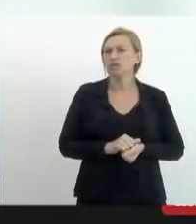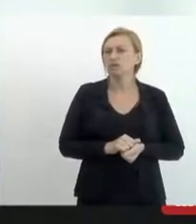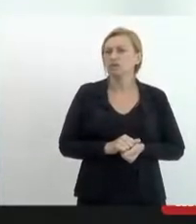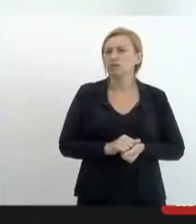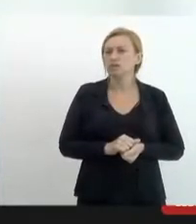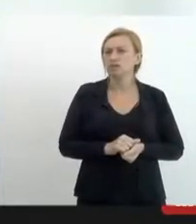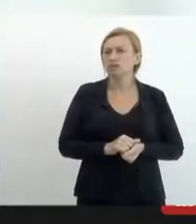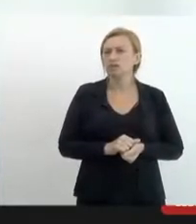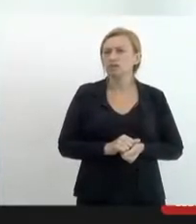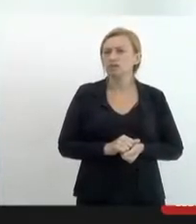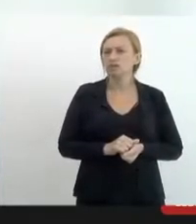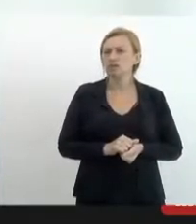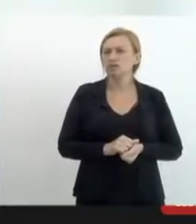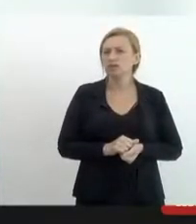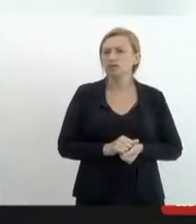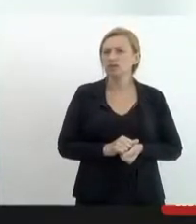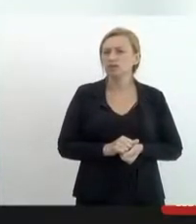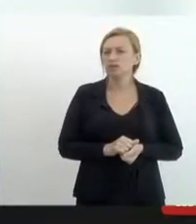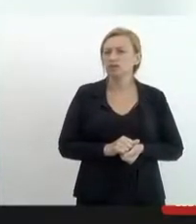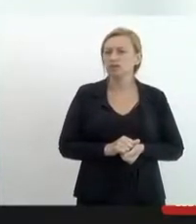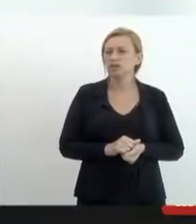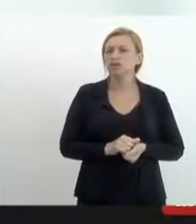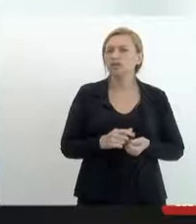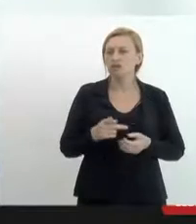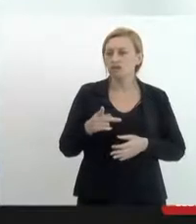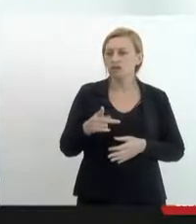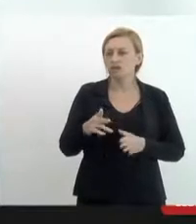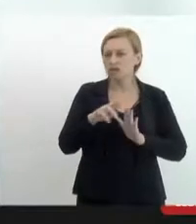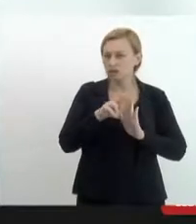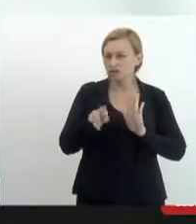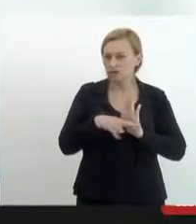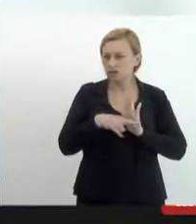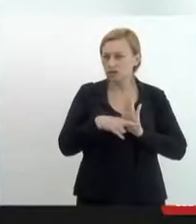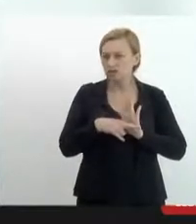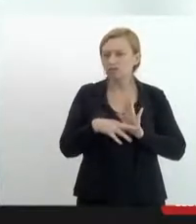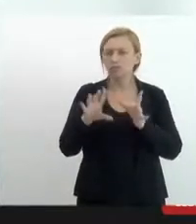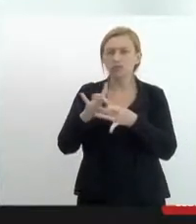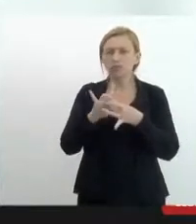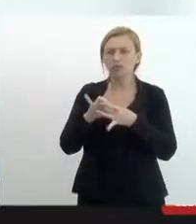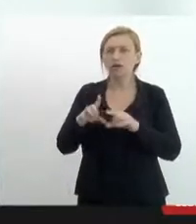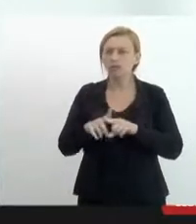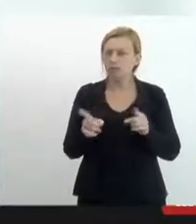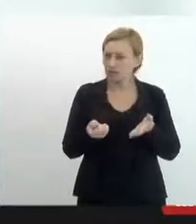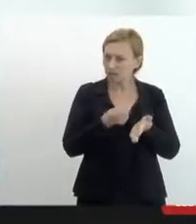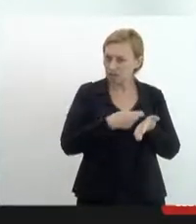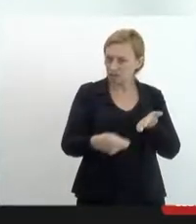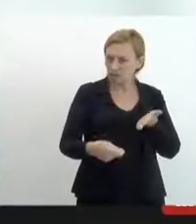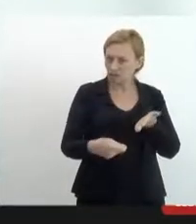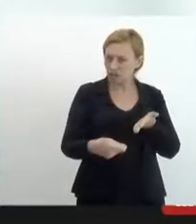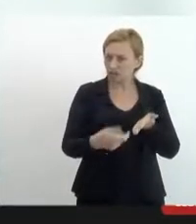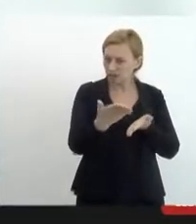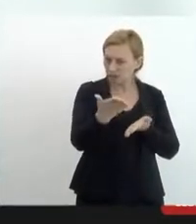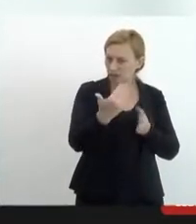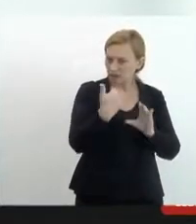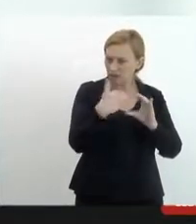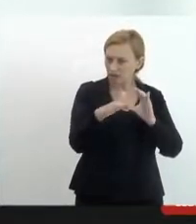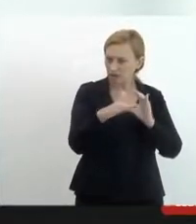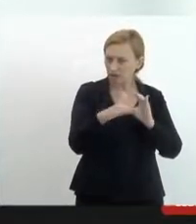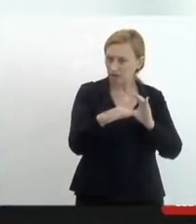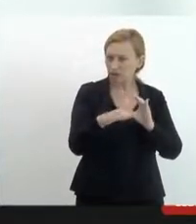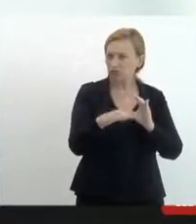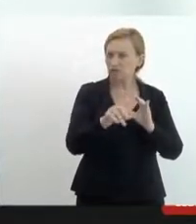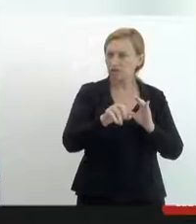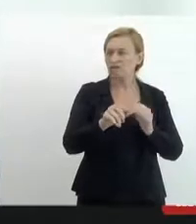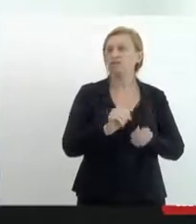o rating estabelecido para a União. Mas o senhor bota sobre o papel que é uma boa resposta, que é uma resposta formal,